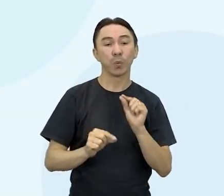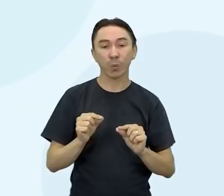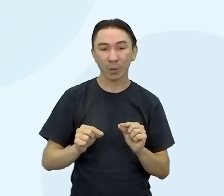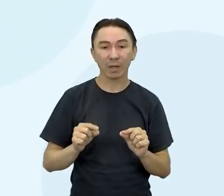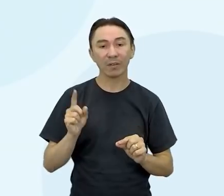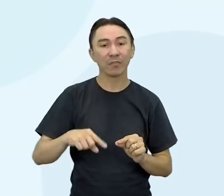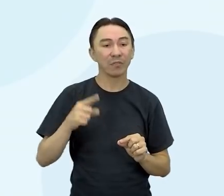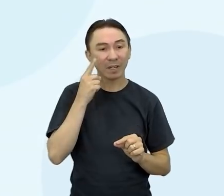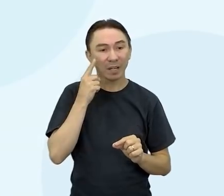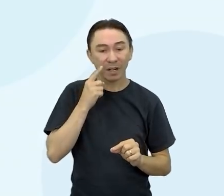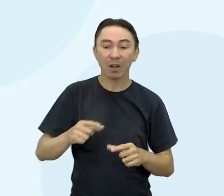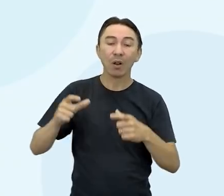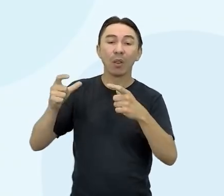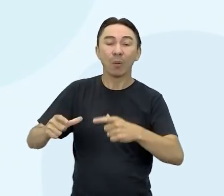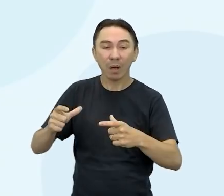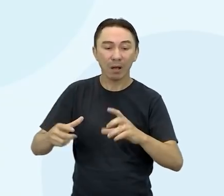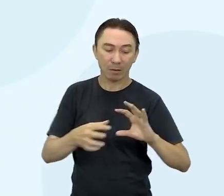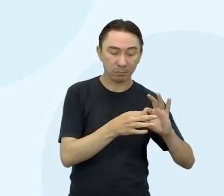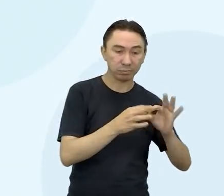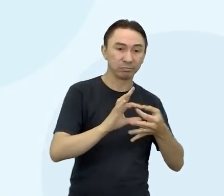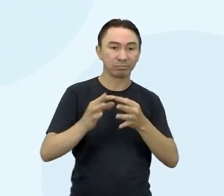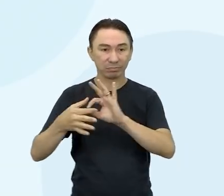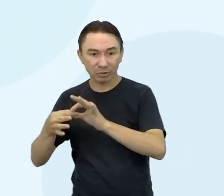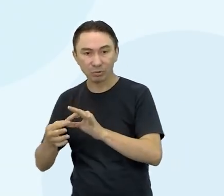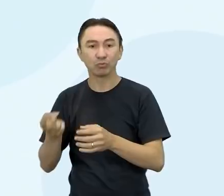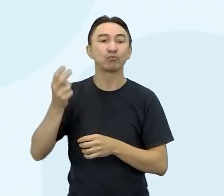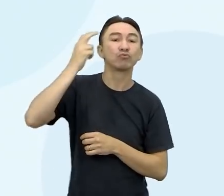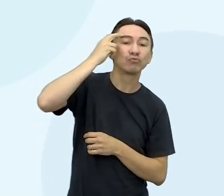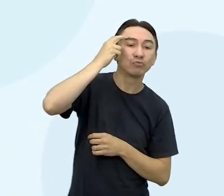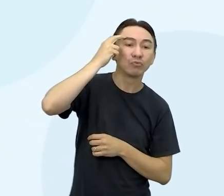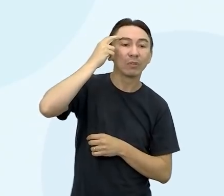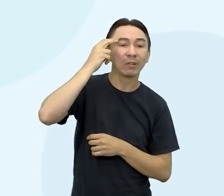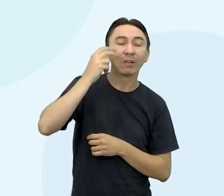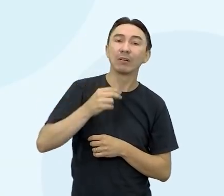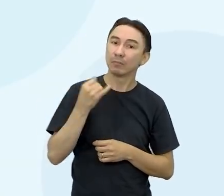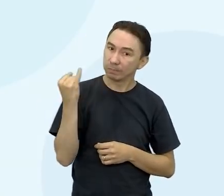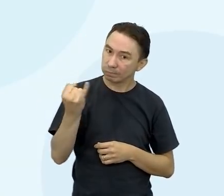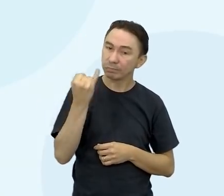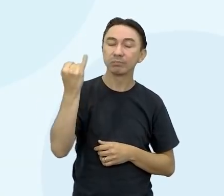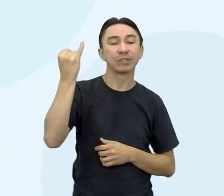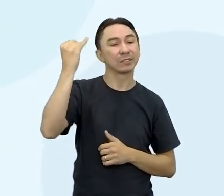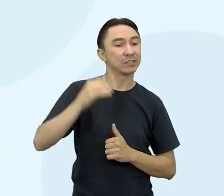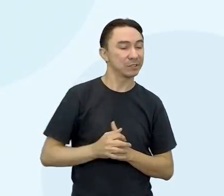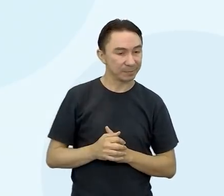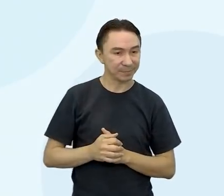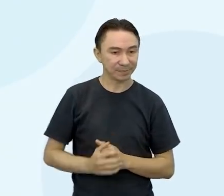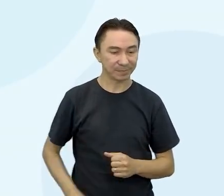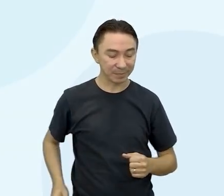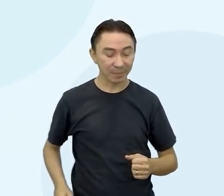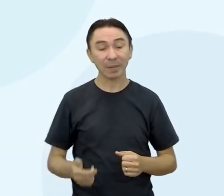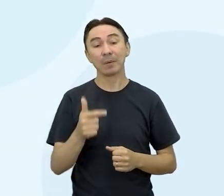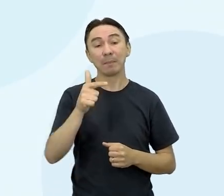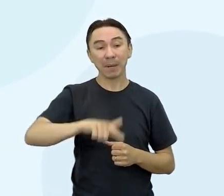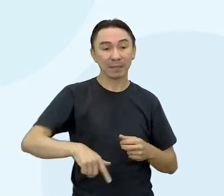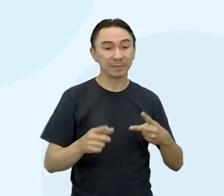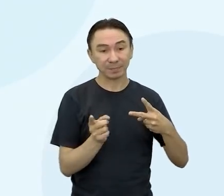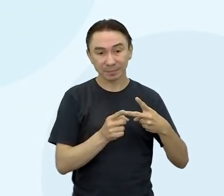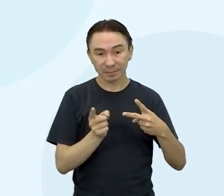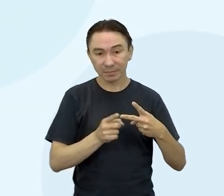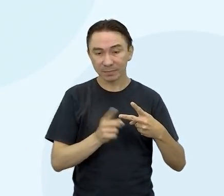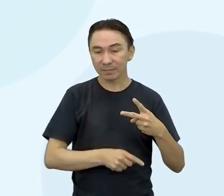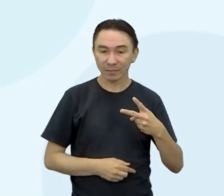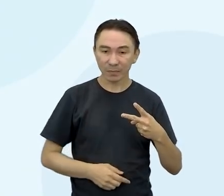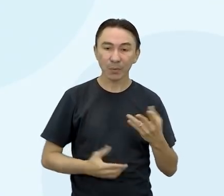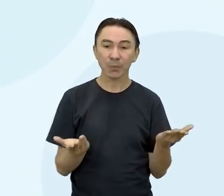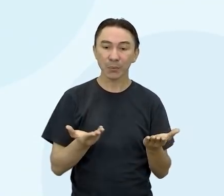de atuação profissional, isso é super importante no processo de recuperação e aprofundamento, e atualizar-se sobre as